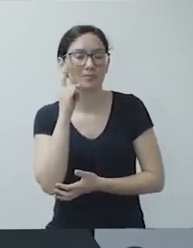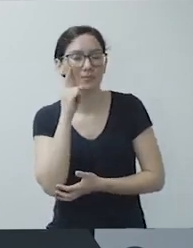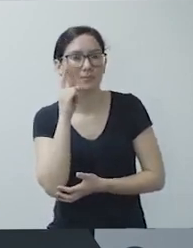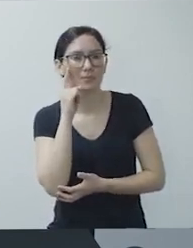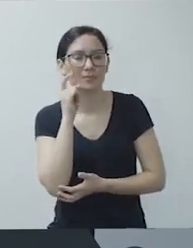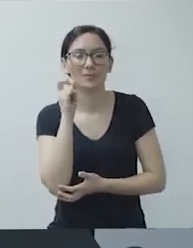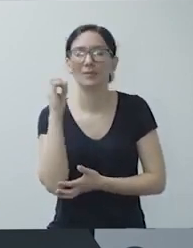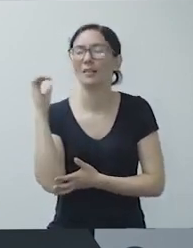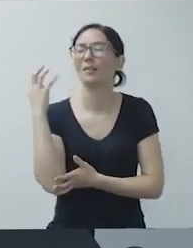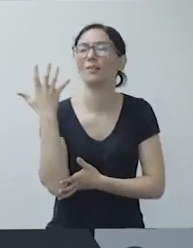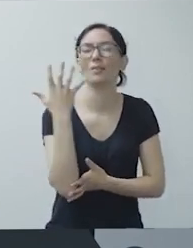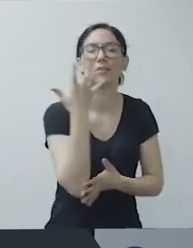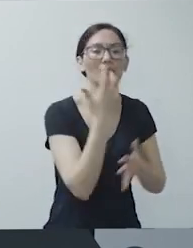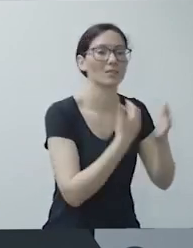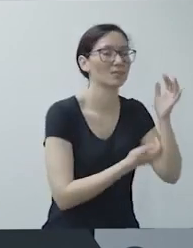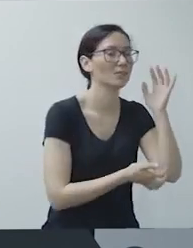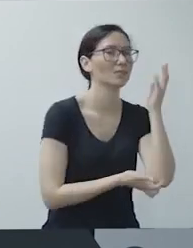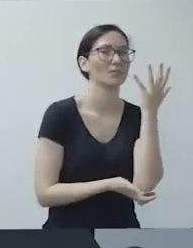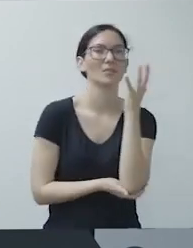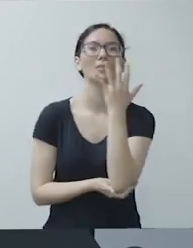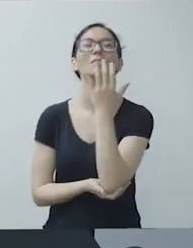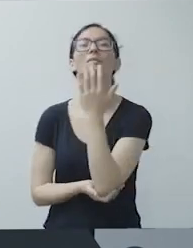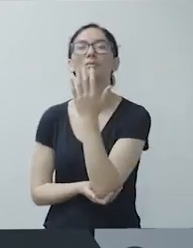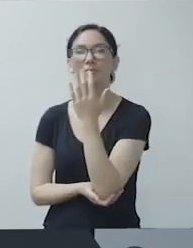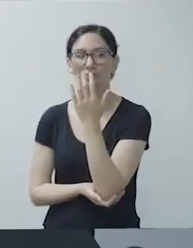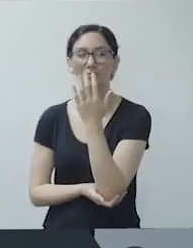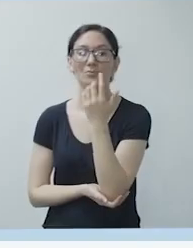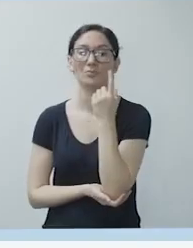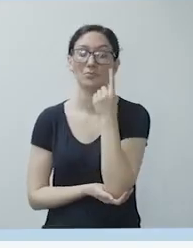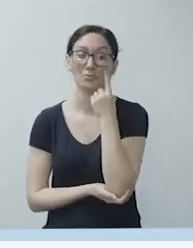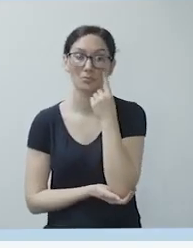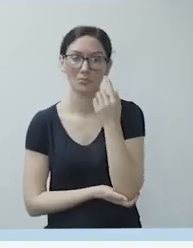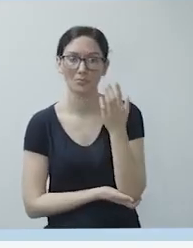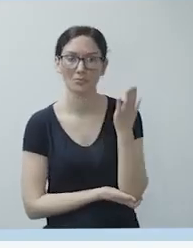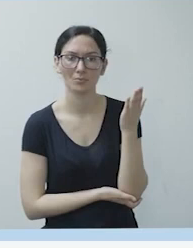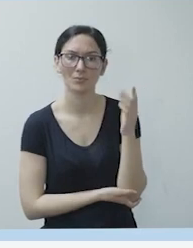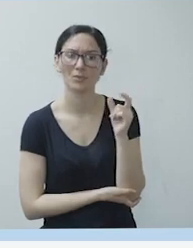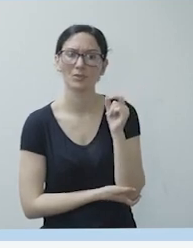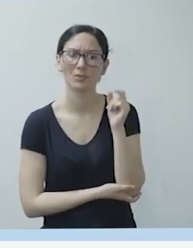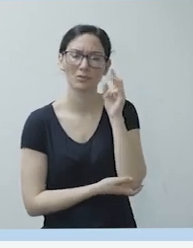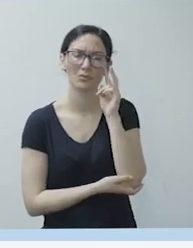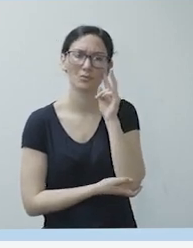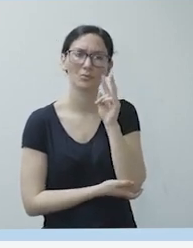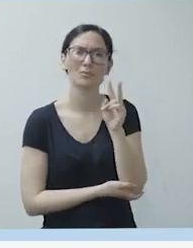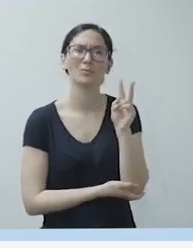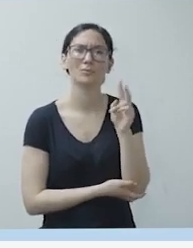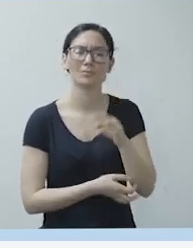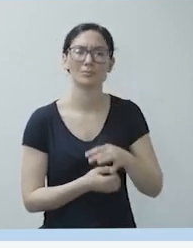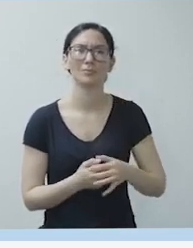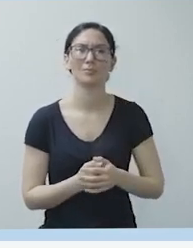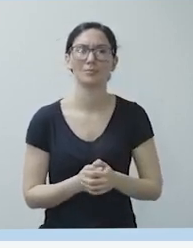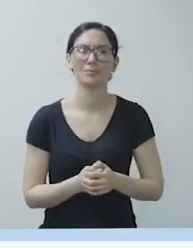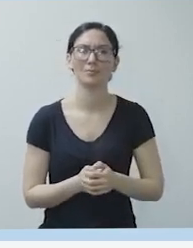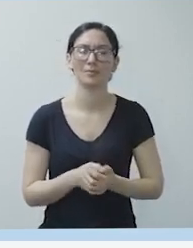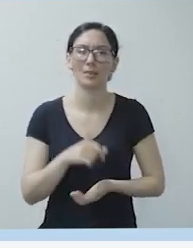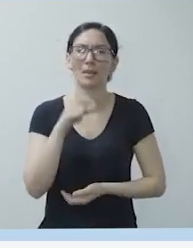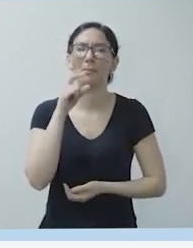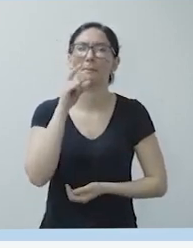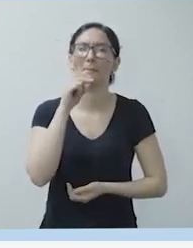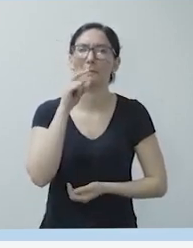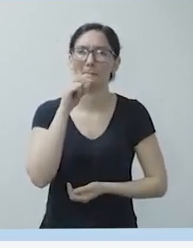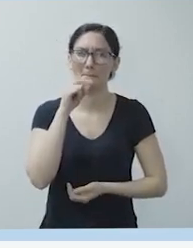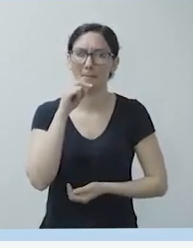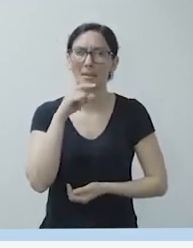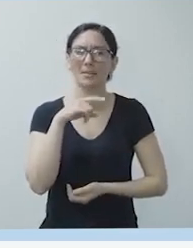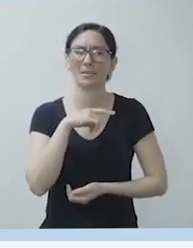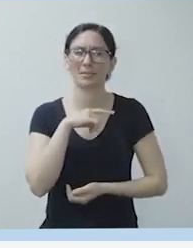na floresta. Vejam na tela, o que vocês estão observando? Tem um